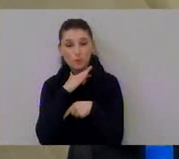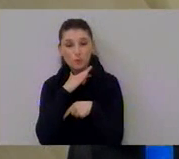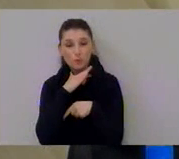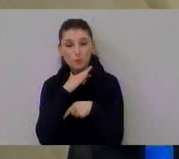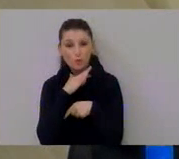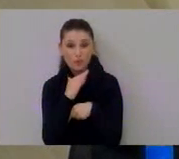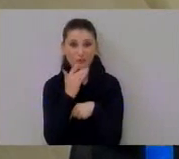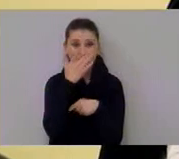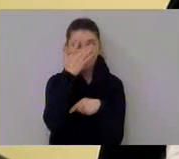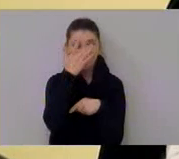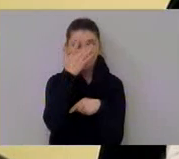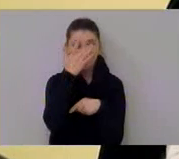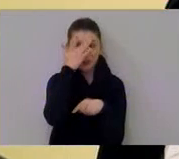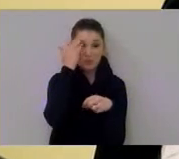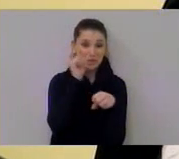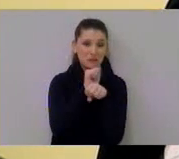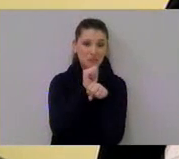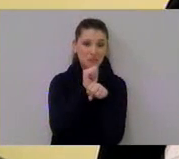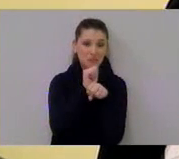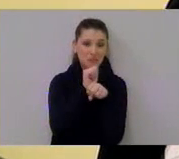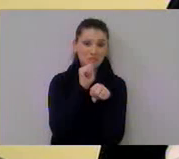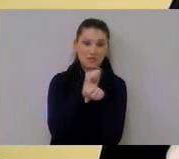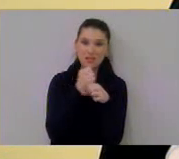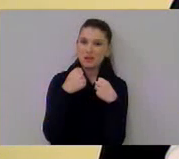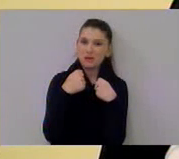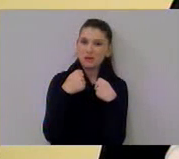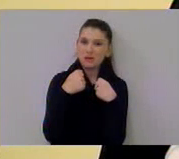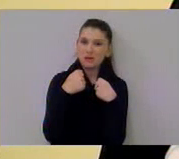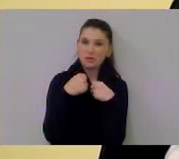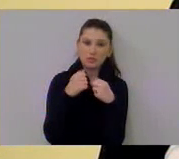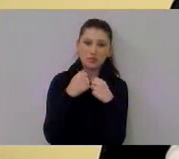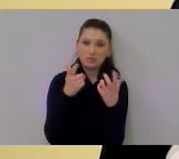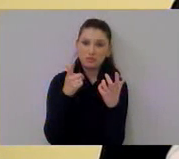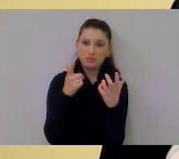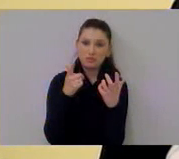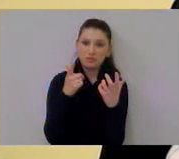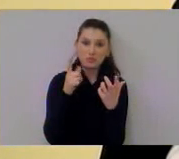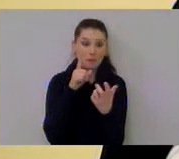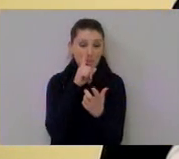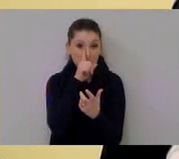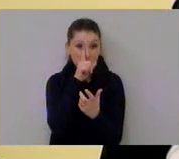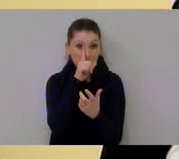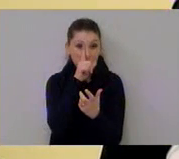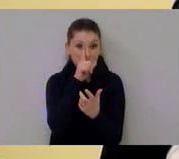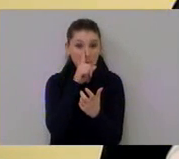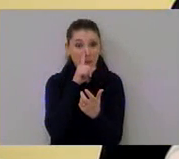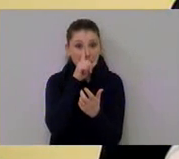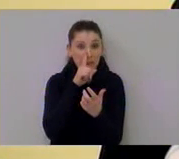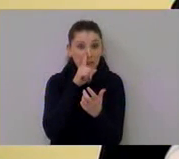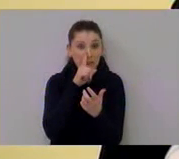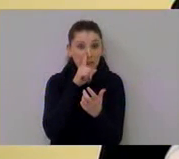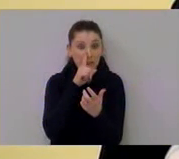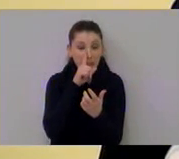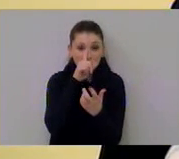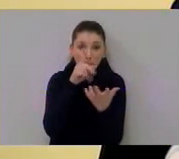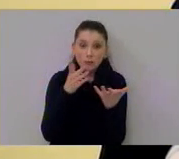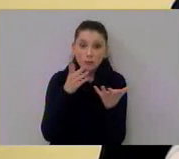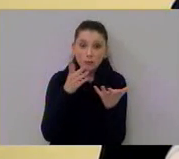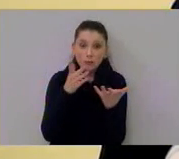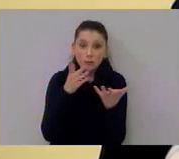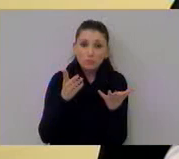conservação, gerando riscos aos usuários do